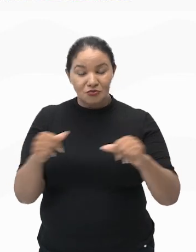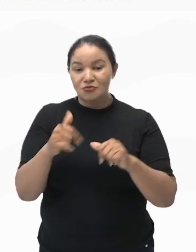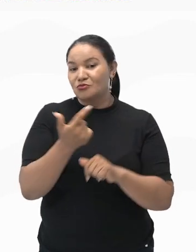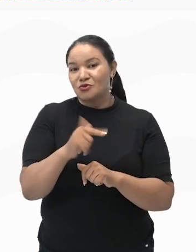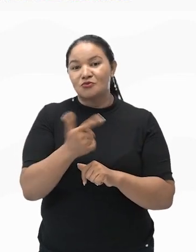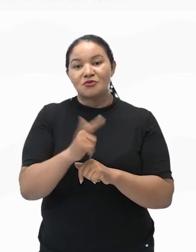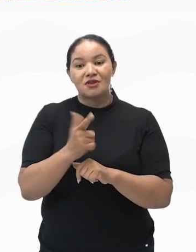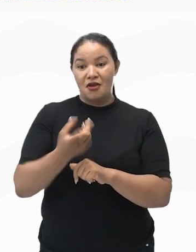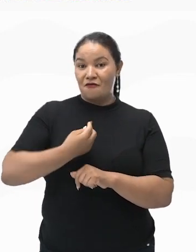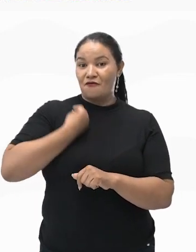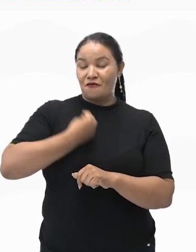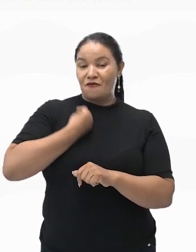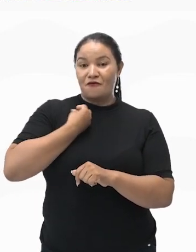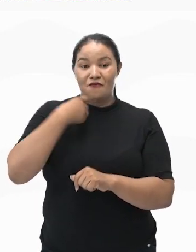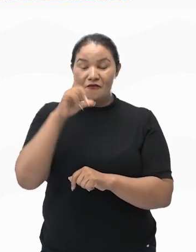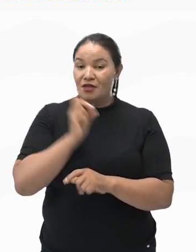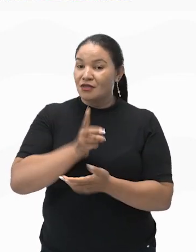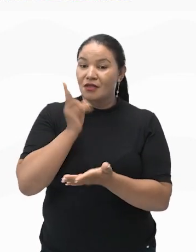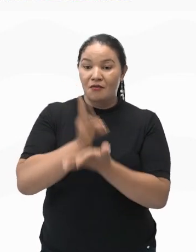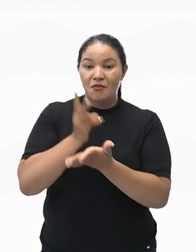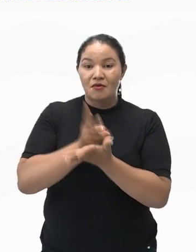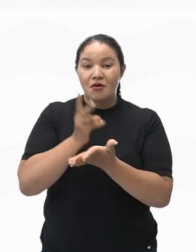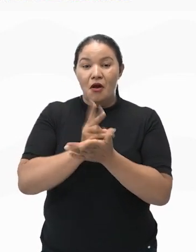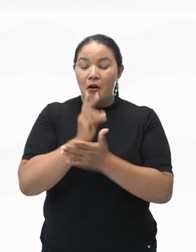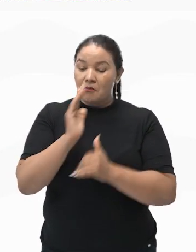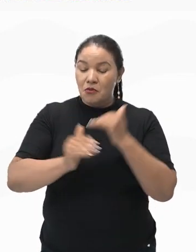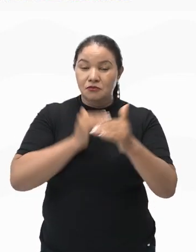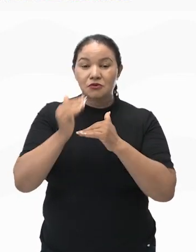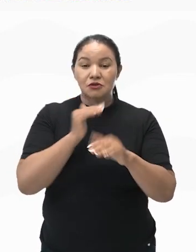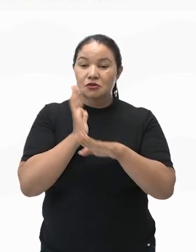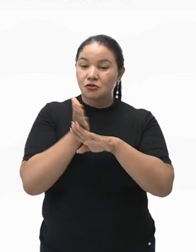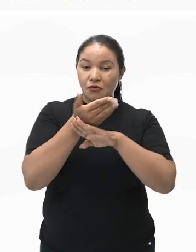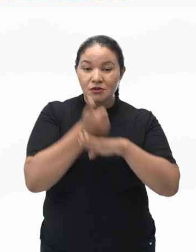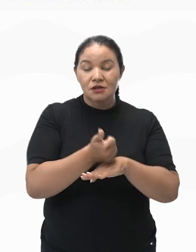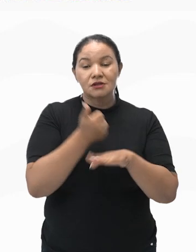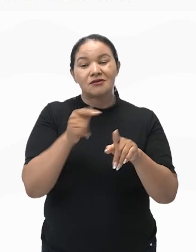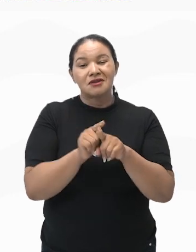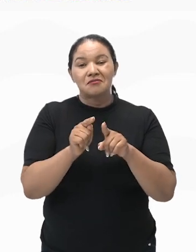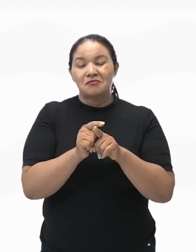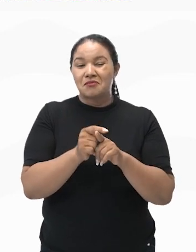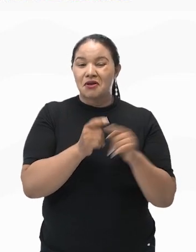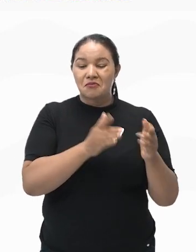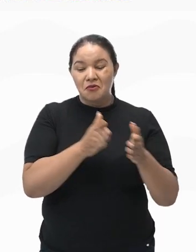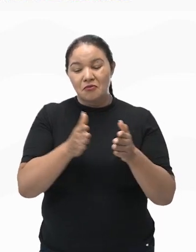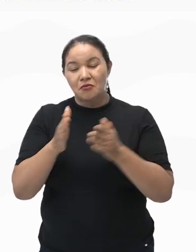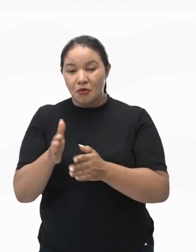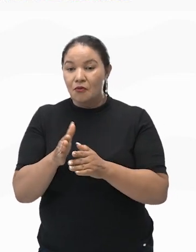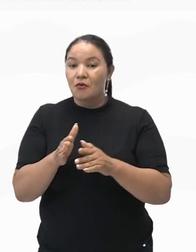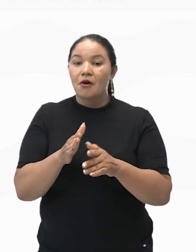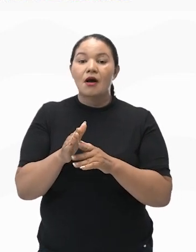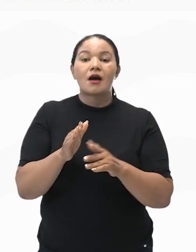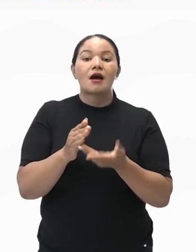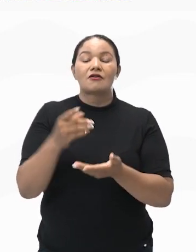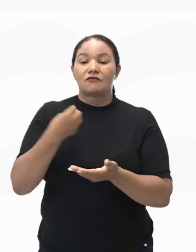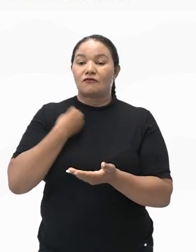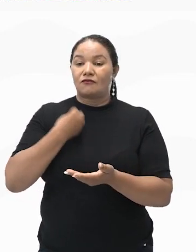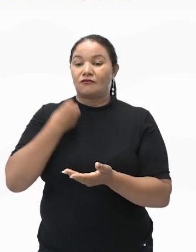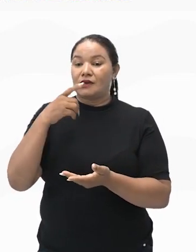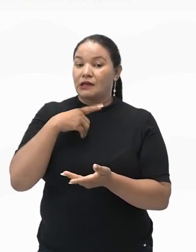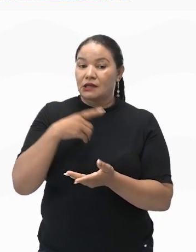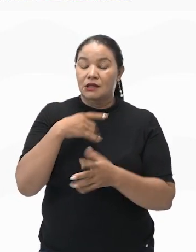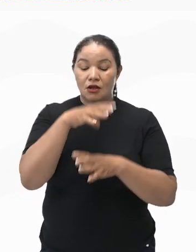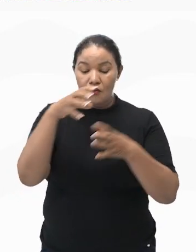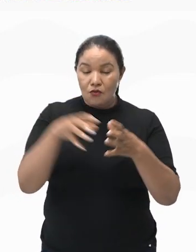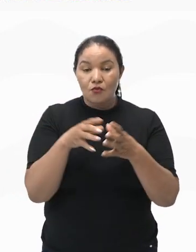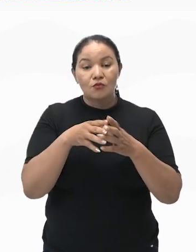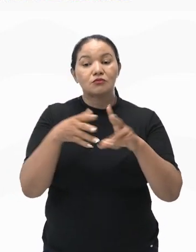sofreram, né, no processo de colonização e várias outras situações, elas continuam existindo, continuam